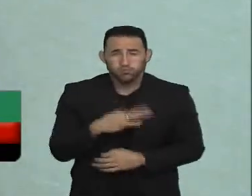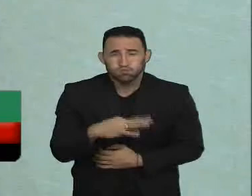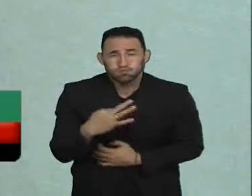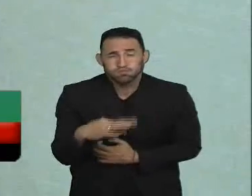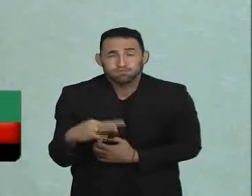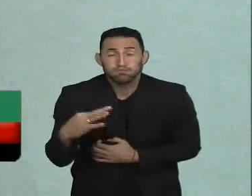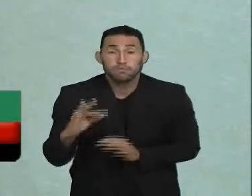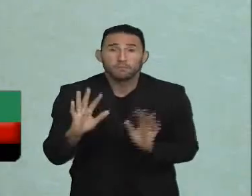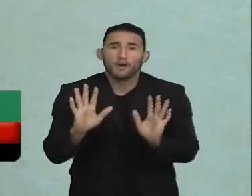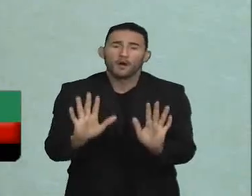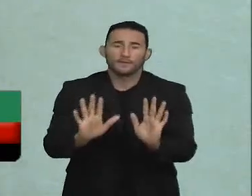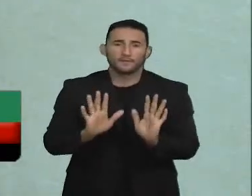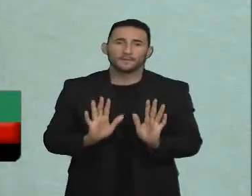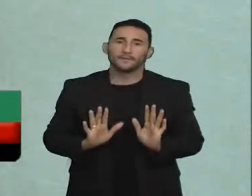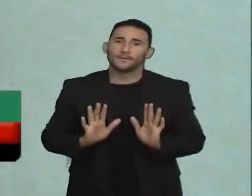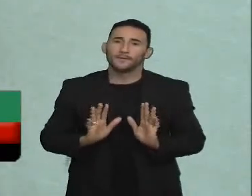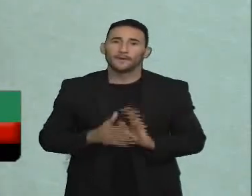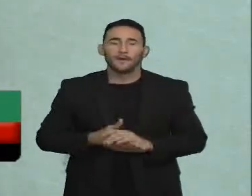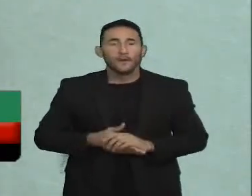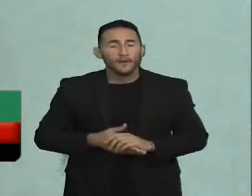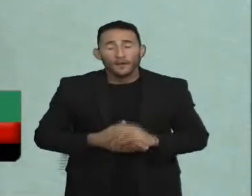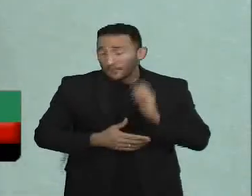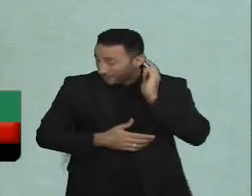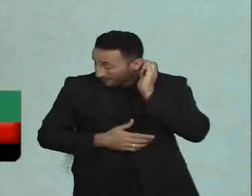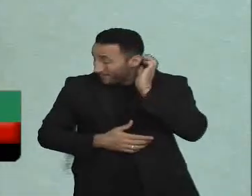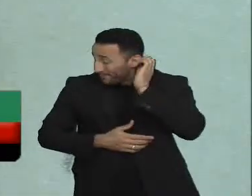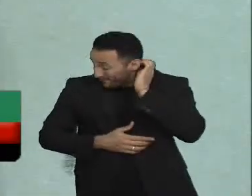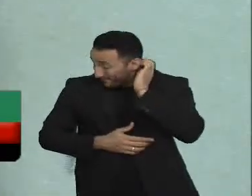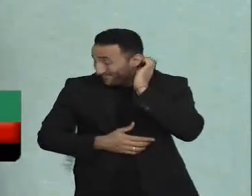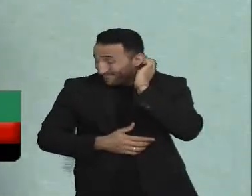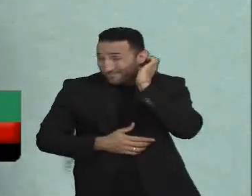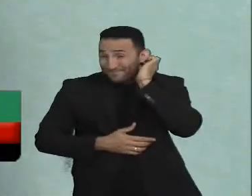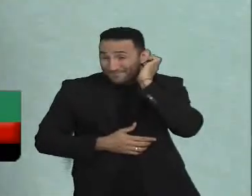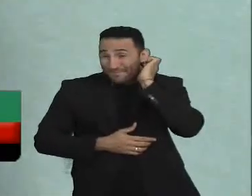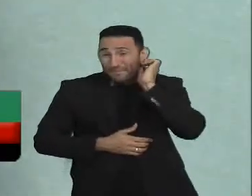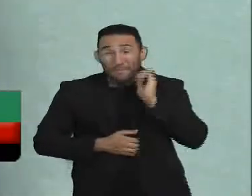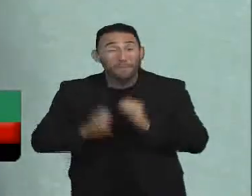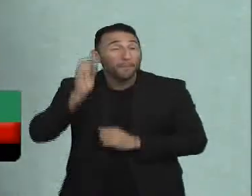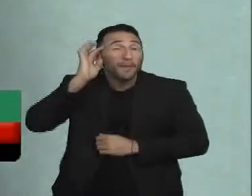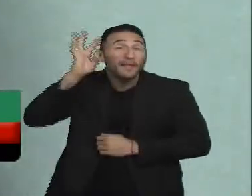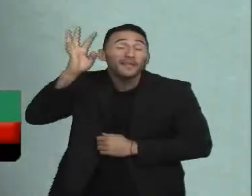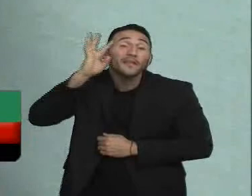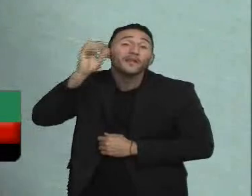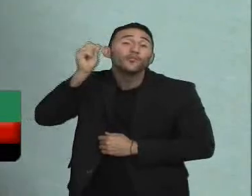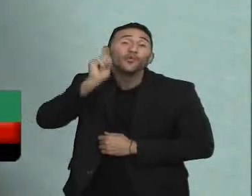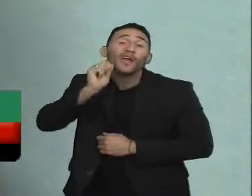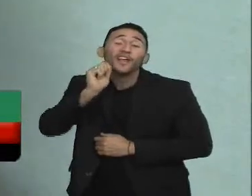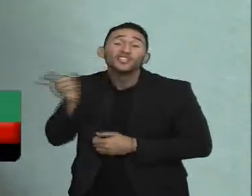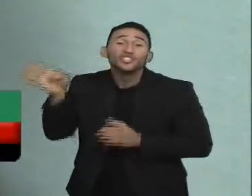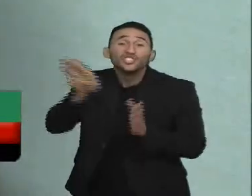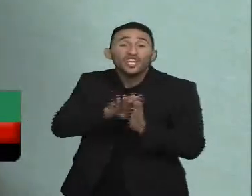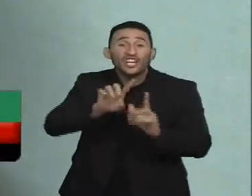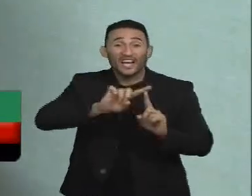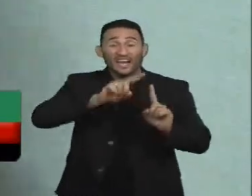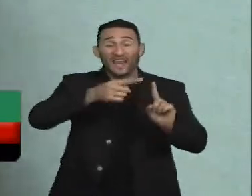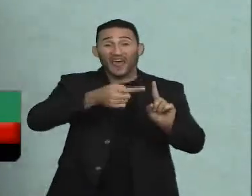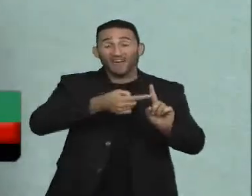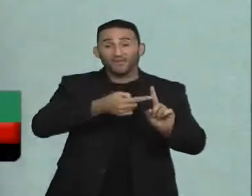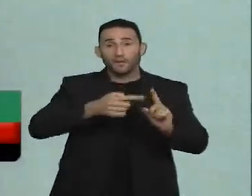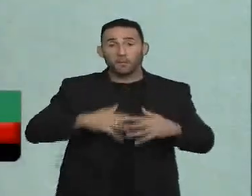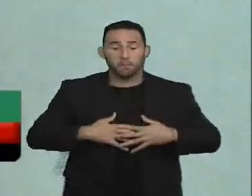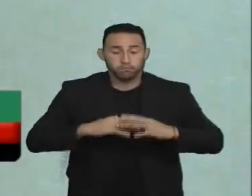bastante. Mas imagina as mulheres que chegam lá, gestantes, e as que eu conversei, a maioria estava gestante, um